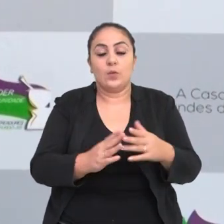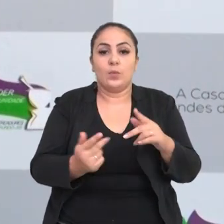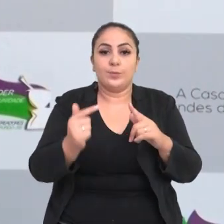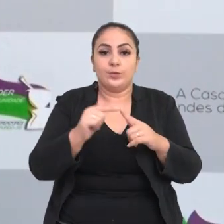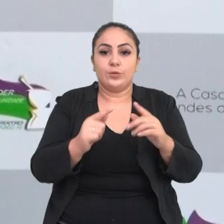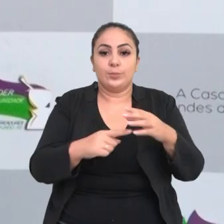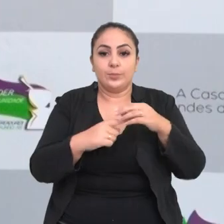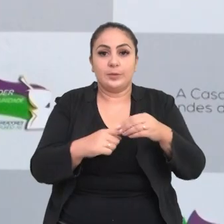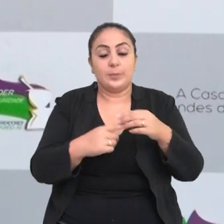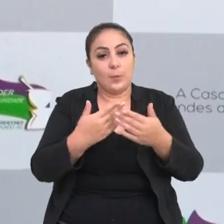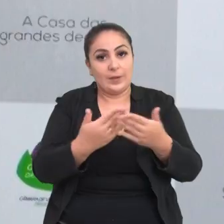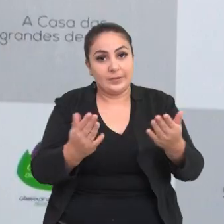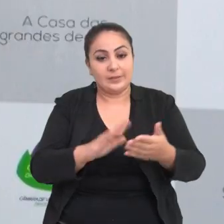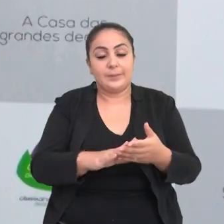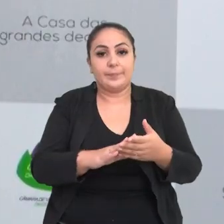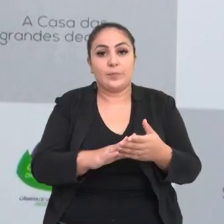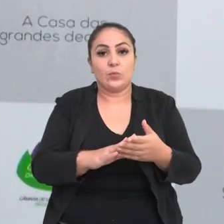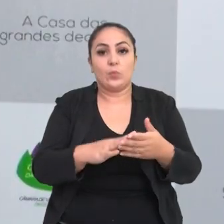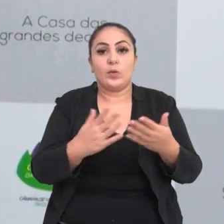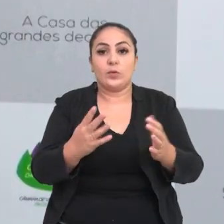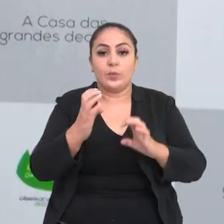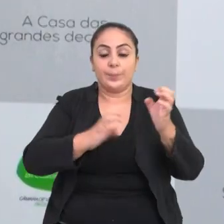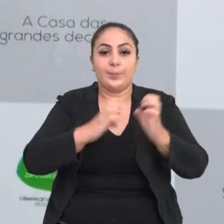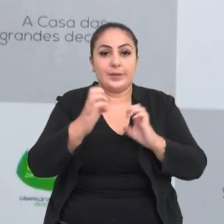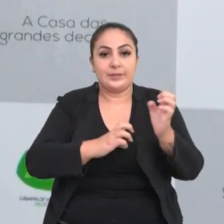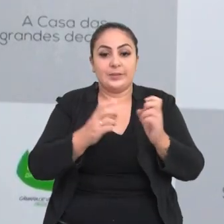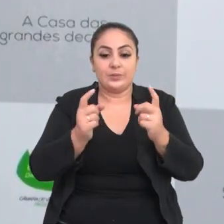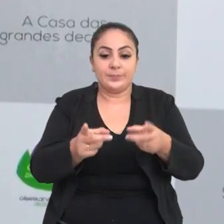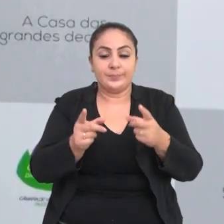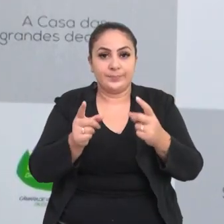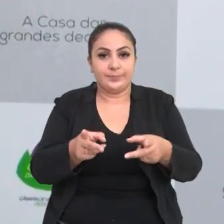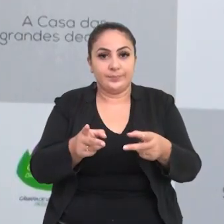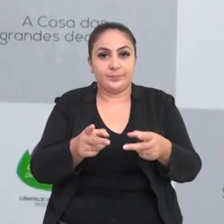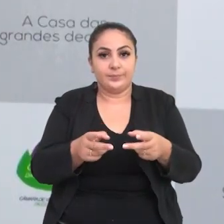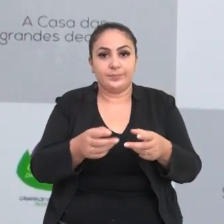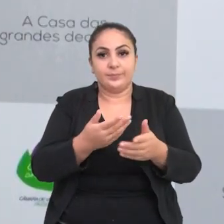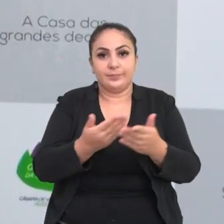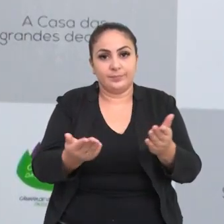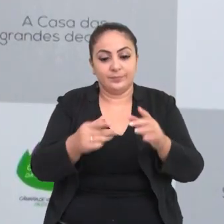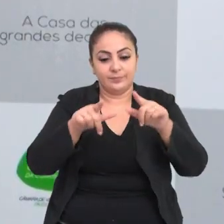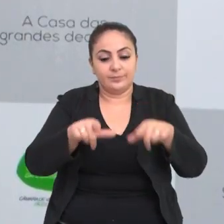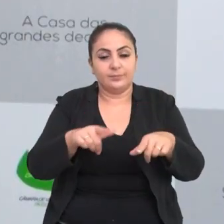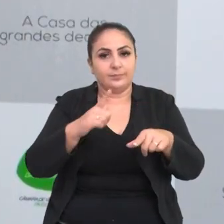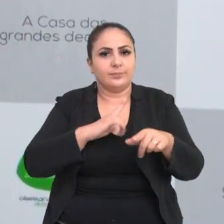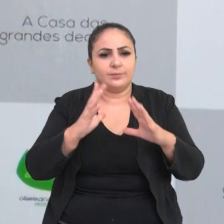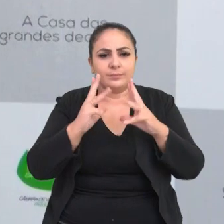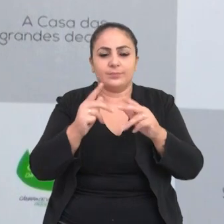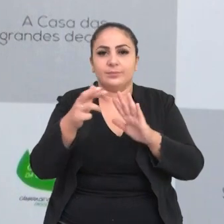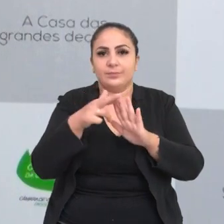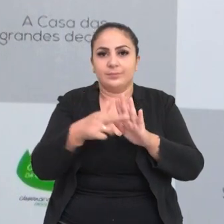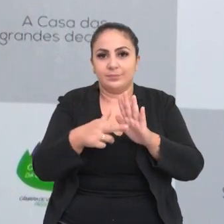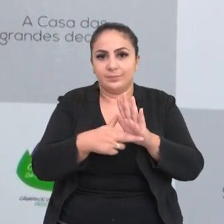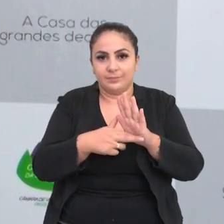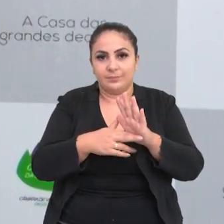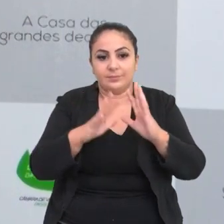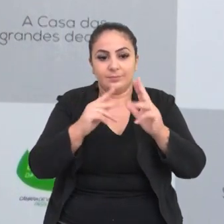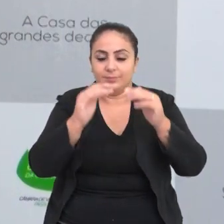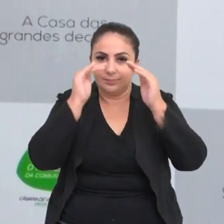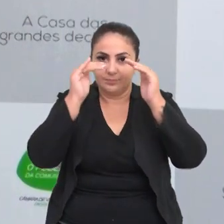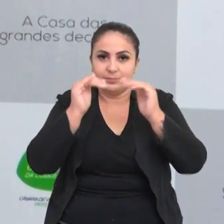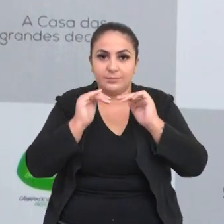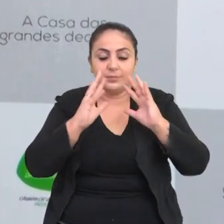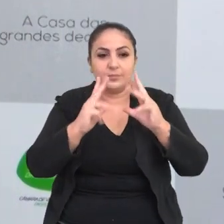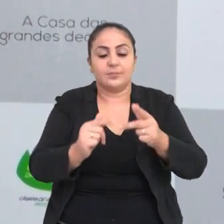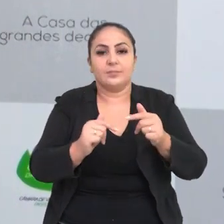objetivo principal é esse. Enquanto o empresário, no seu comércio, no seu estabelecimento, ele tem toda uma regra sanitária a ser